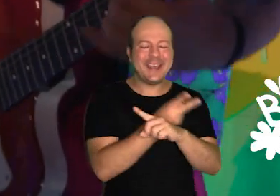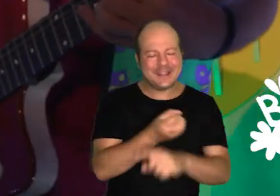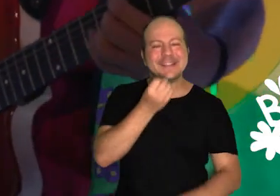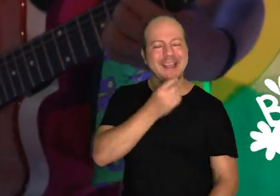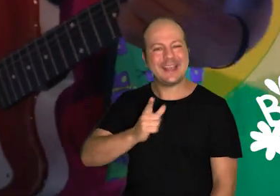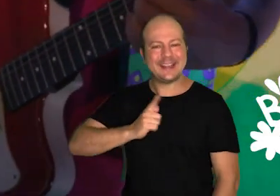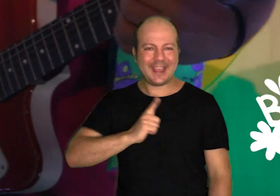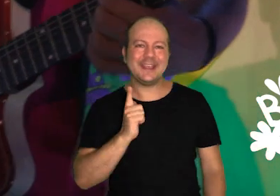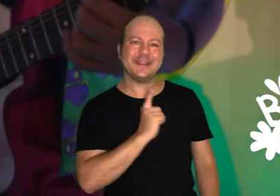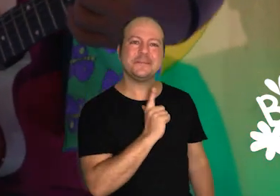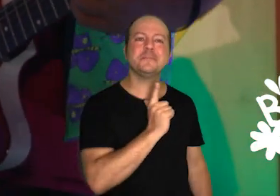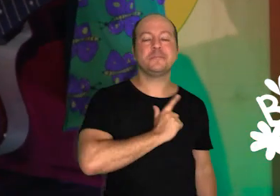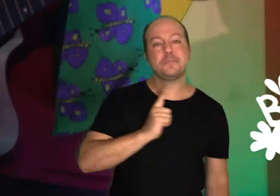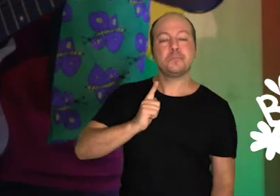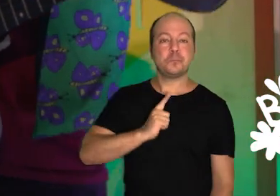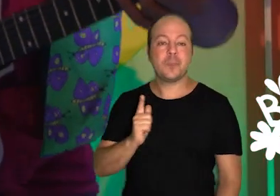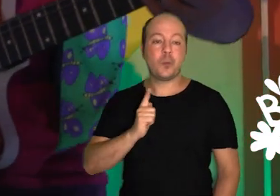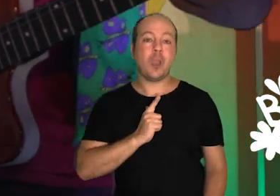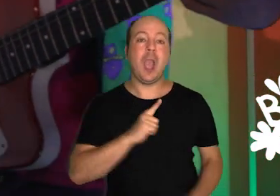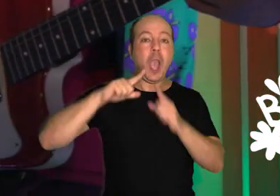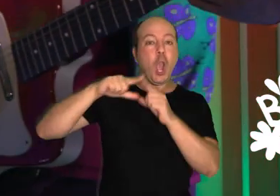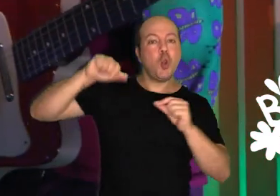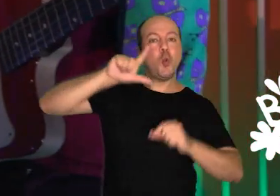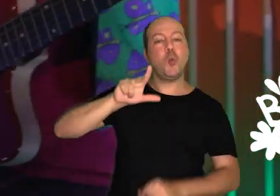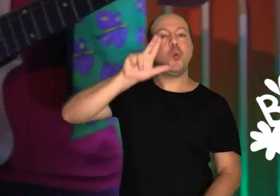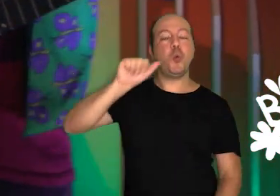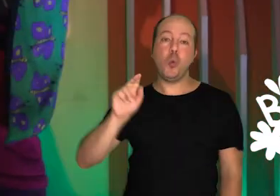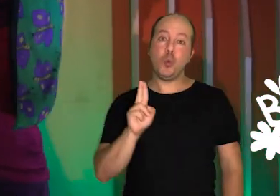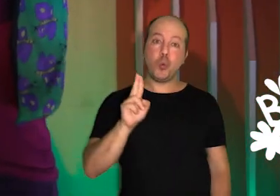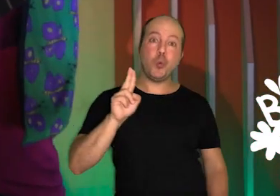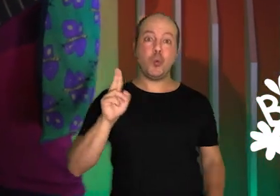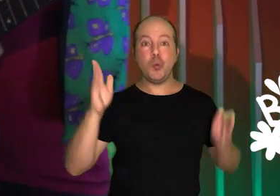procurando bem, eu sei que tem. No meio da lua, eu vejo